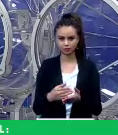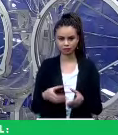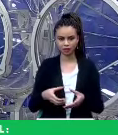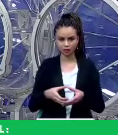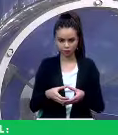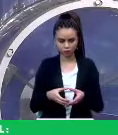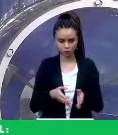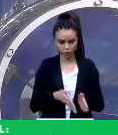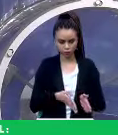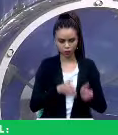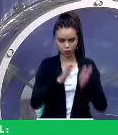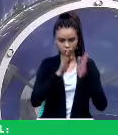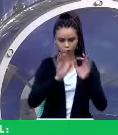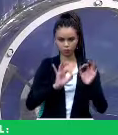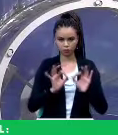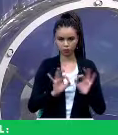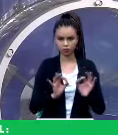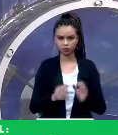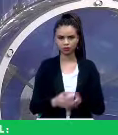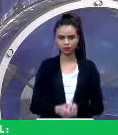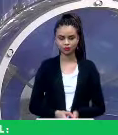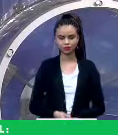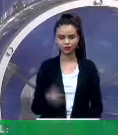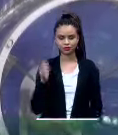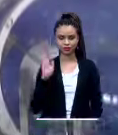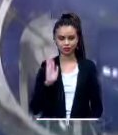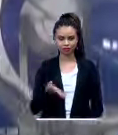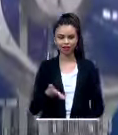estão posicionadas. Valendo!